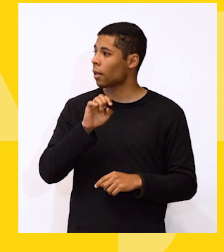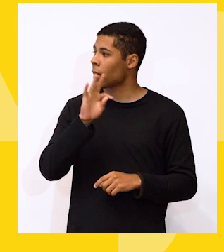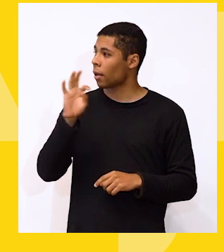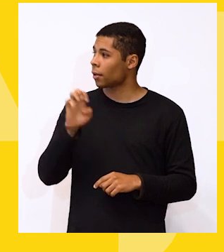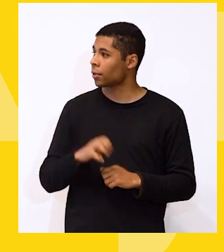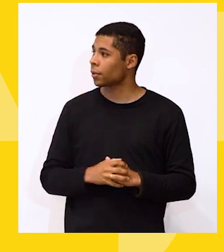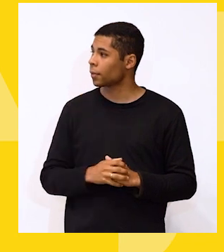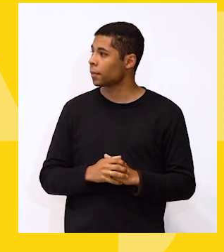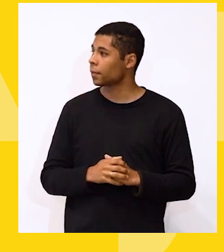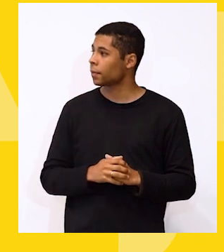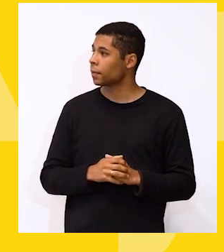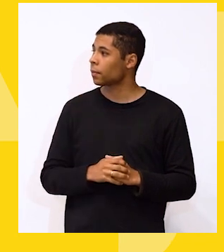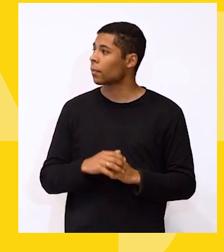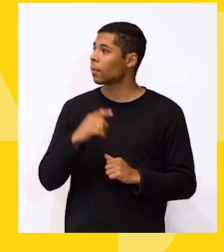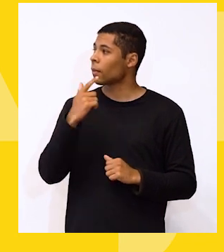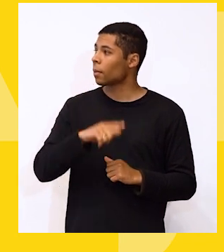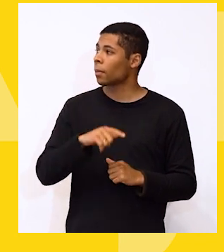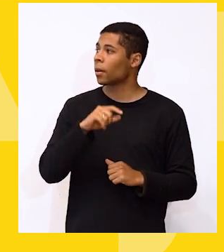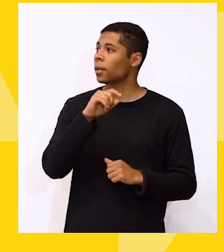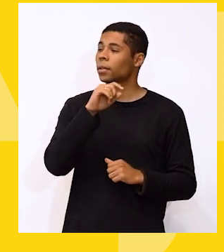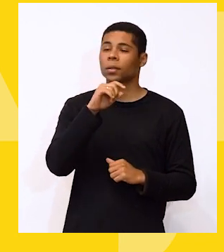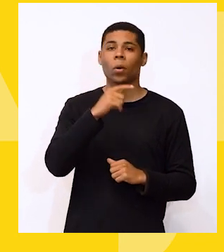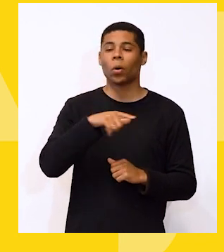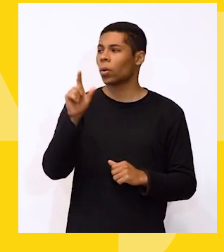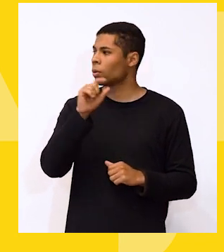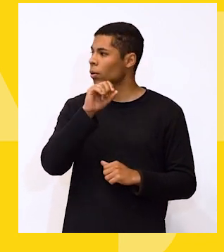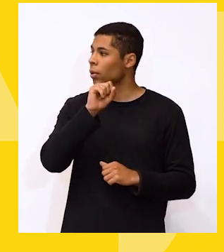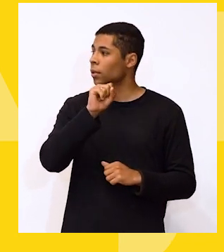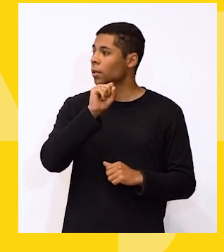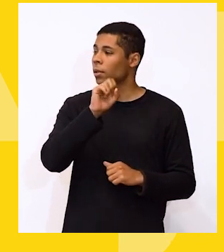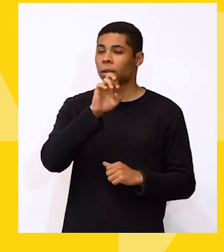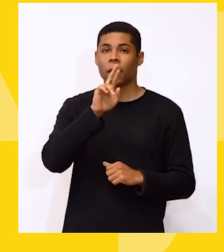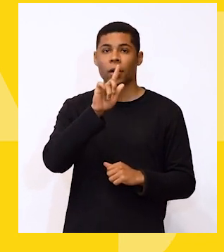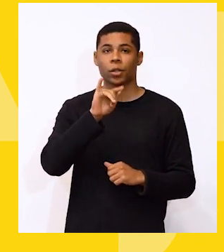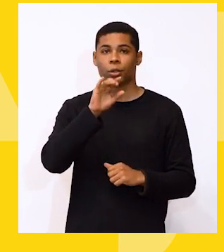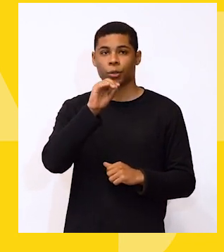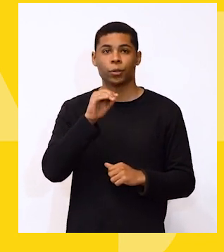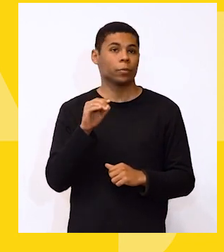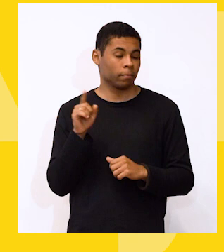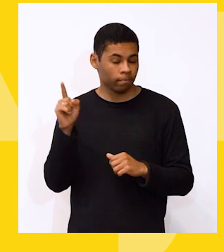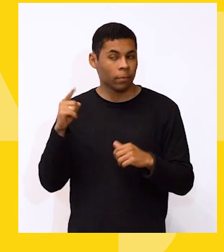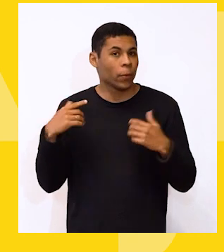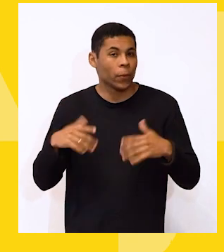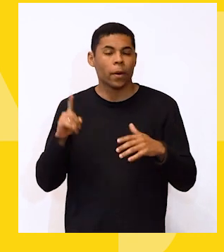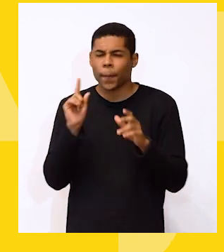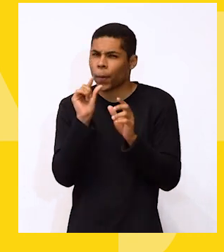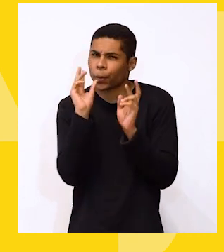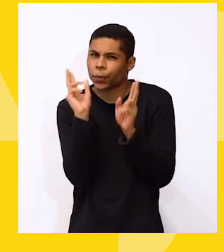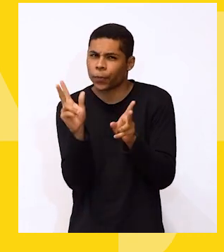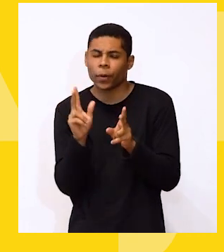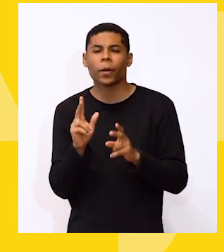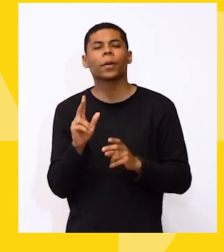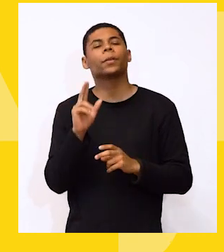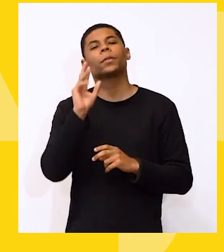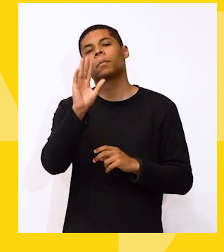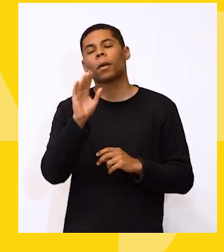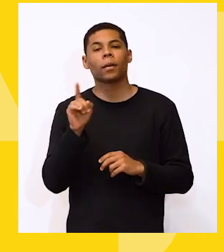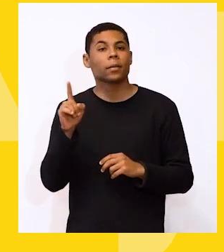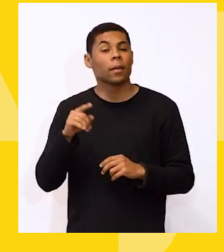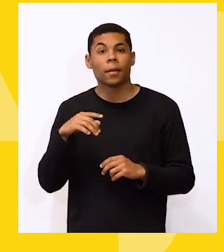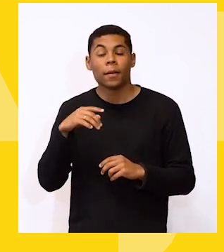professor Sérgio que é um membro externo na Universidade de São Paulo tem uma especialidade um diferente uma área de atuação